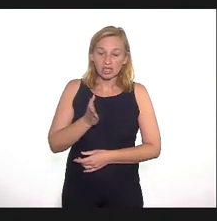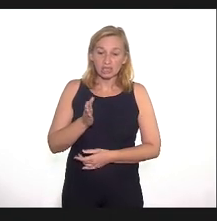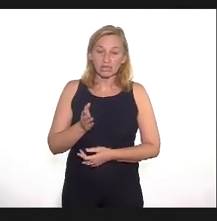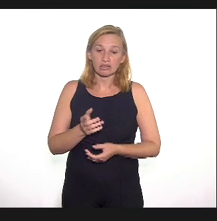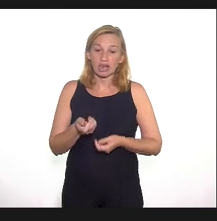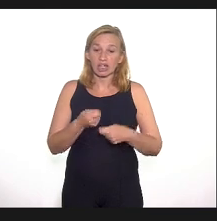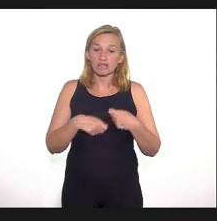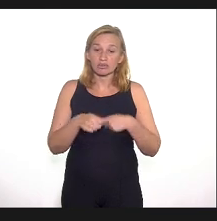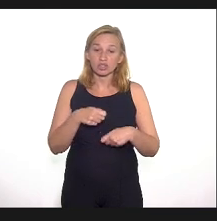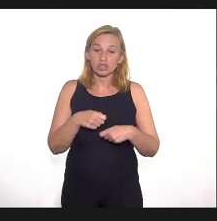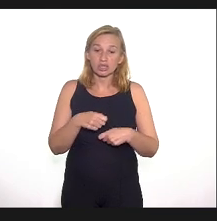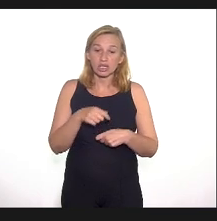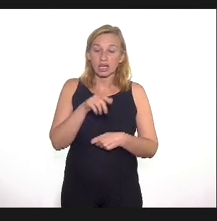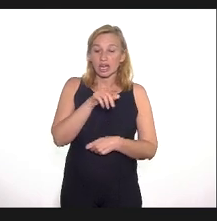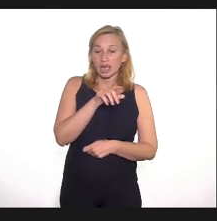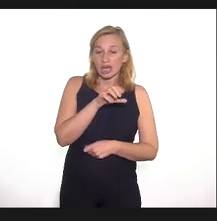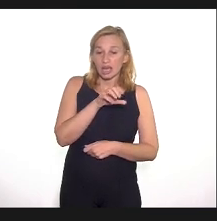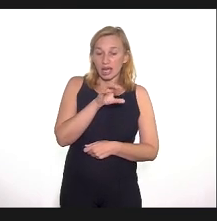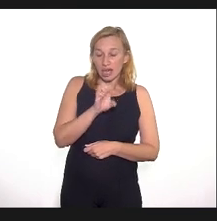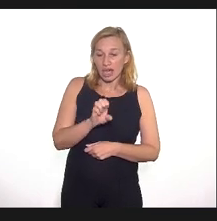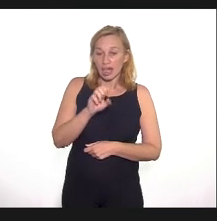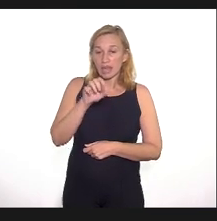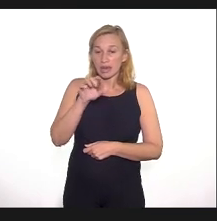pela EBSER, que é